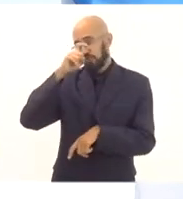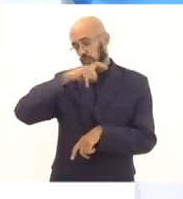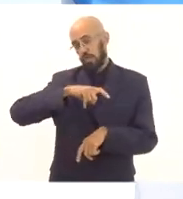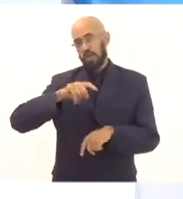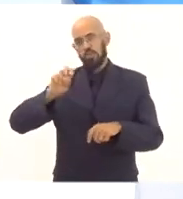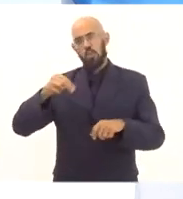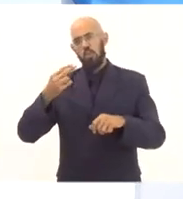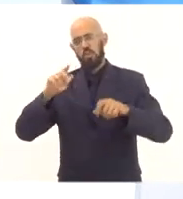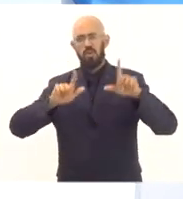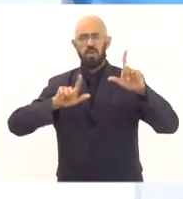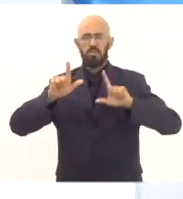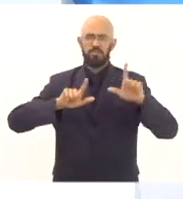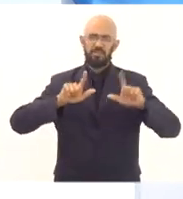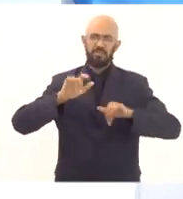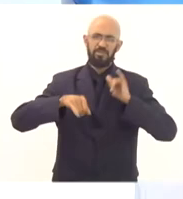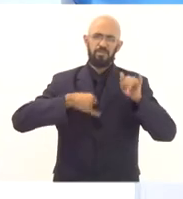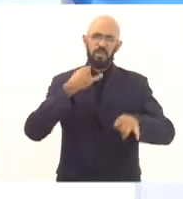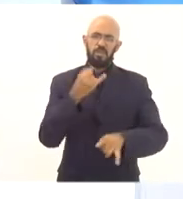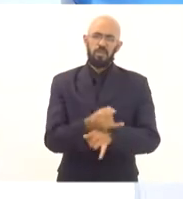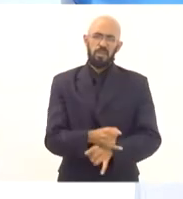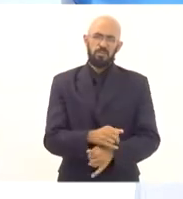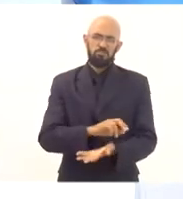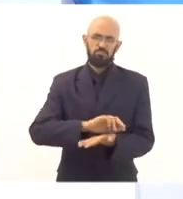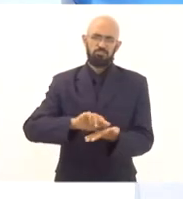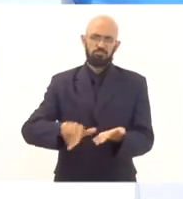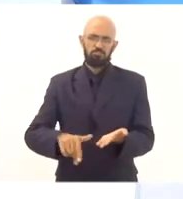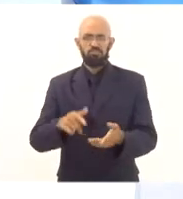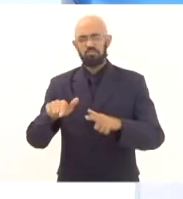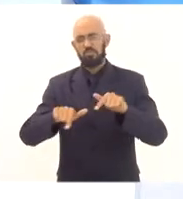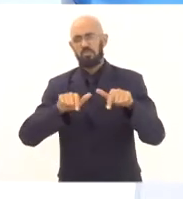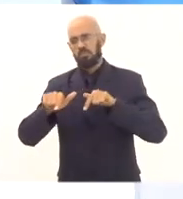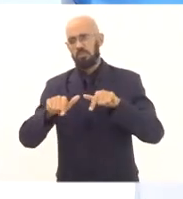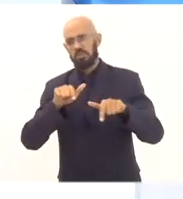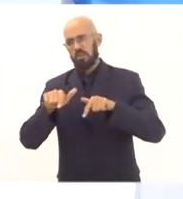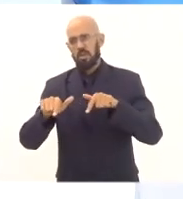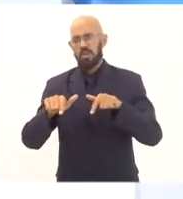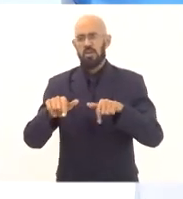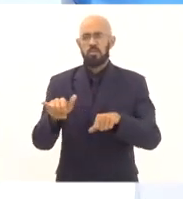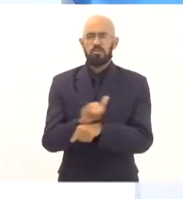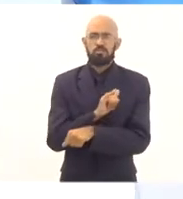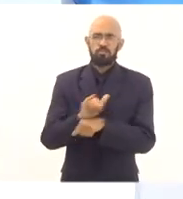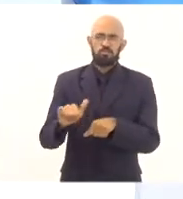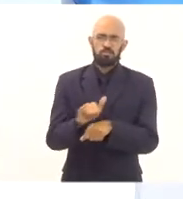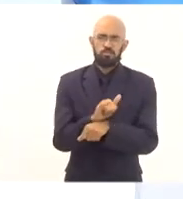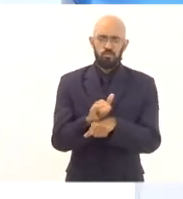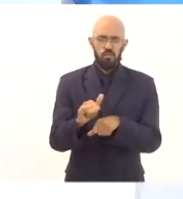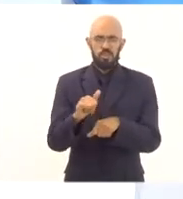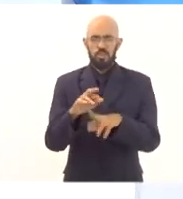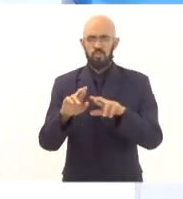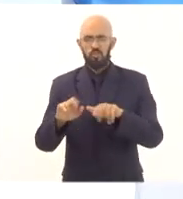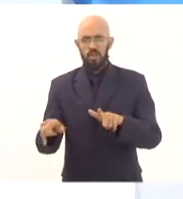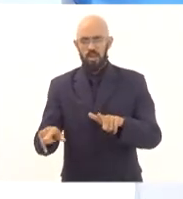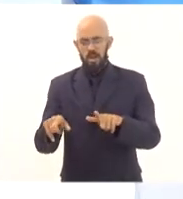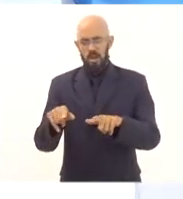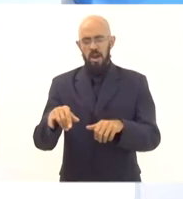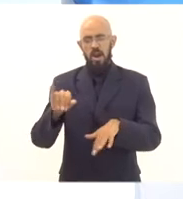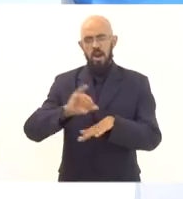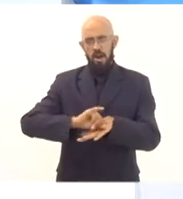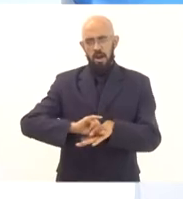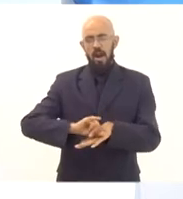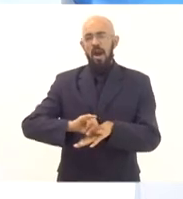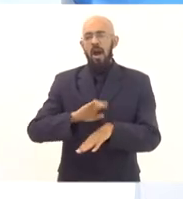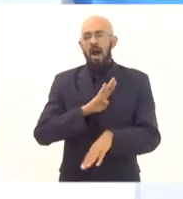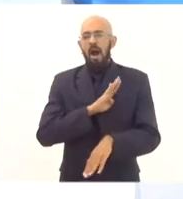através da televisão seja através de internet então trabalhar né com essas desigualdades em relação à capital região metropolitana